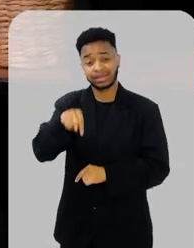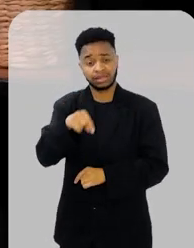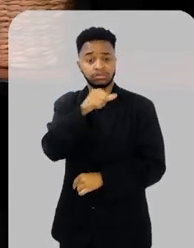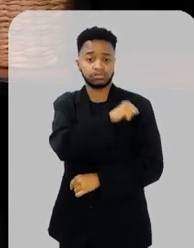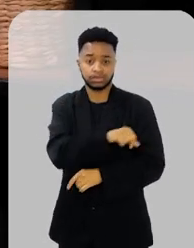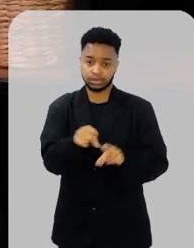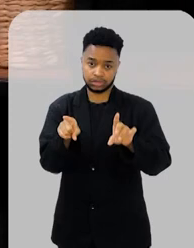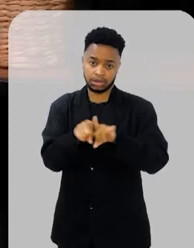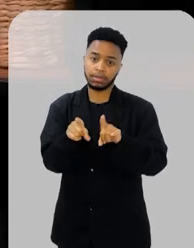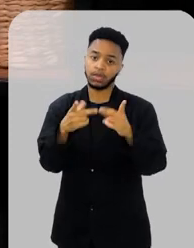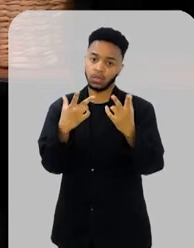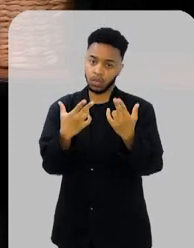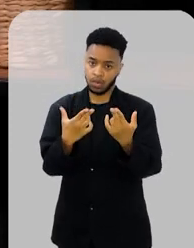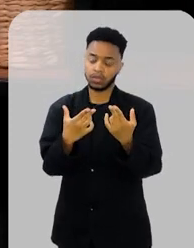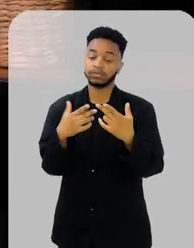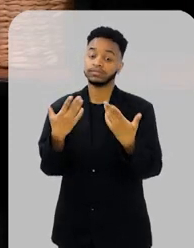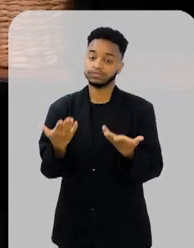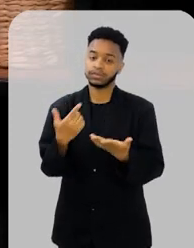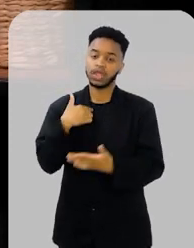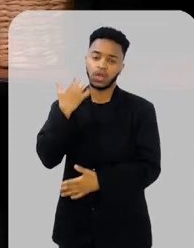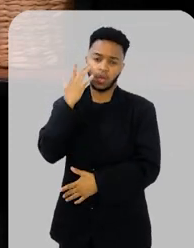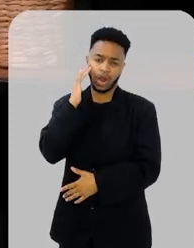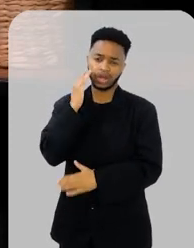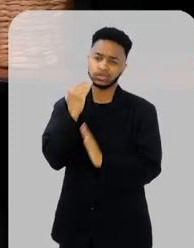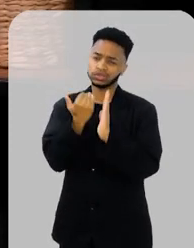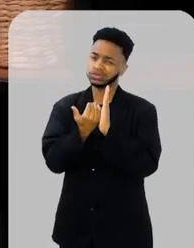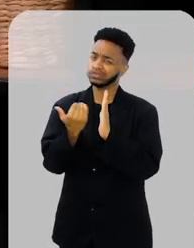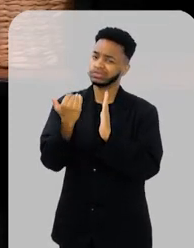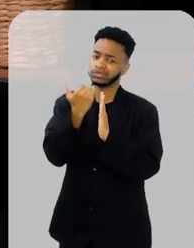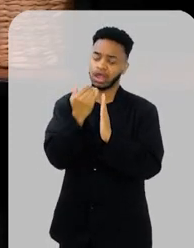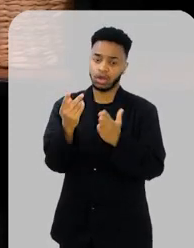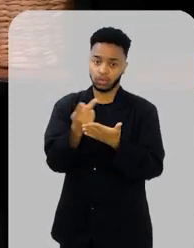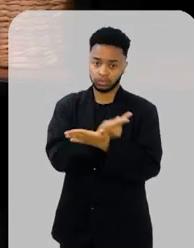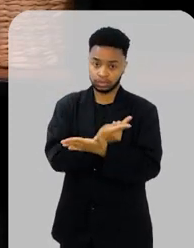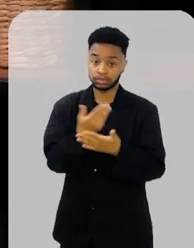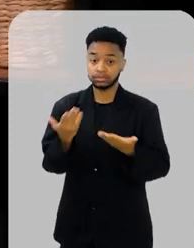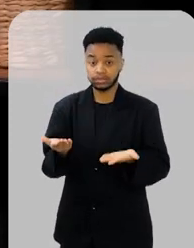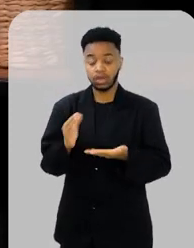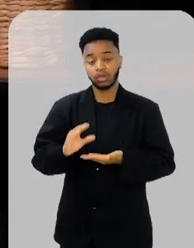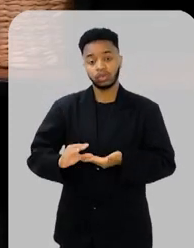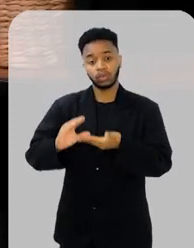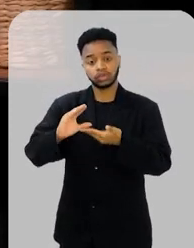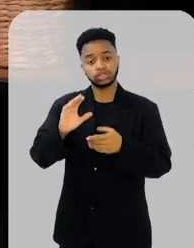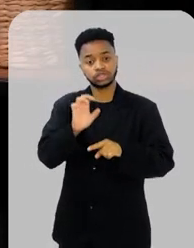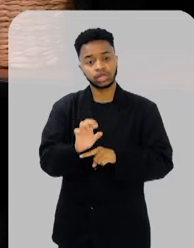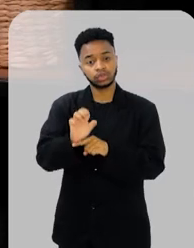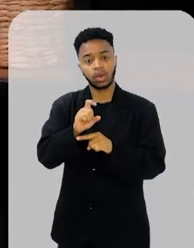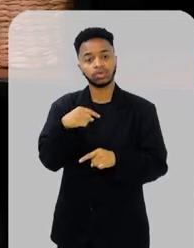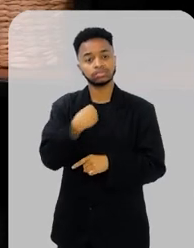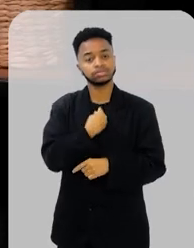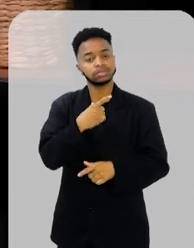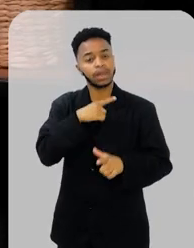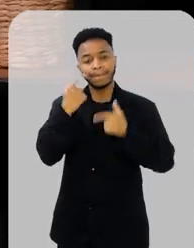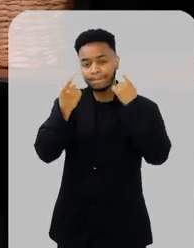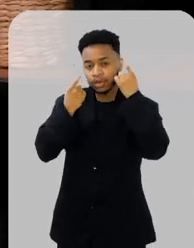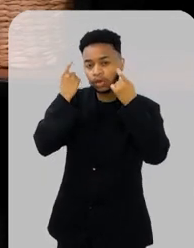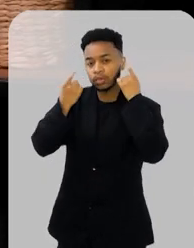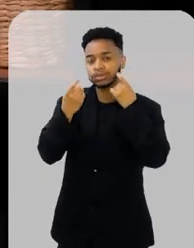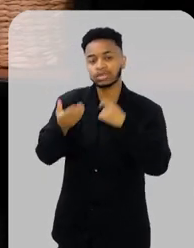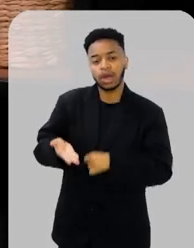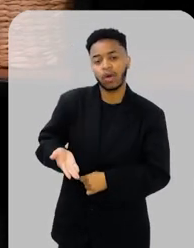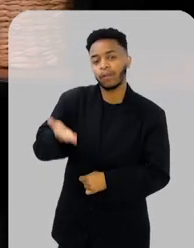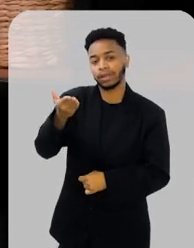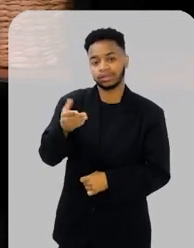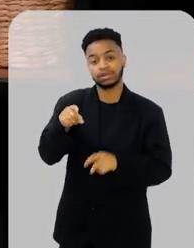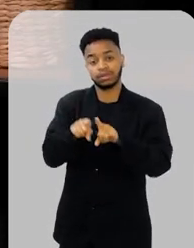Rio de Janeiro, não diferente, né? Eu acho que é muito alto. Então, no Conselho Estadual, preocupados